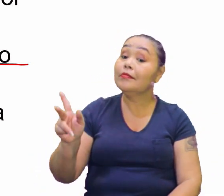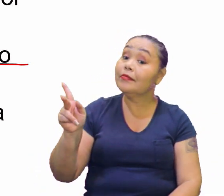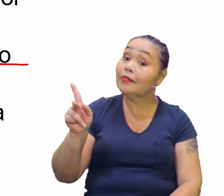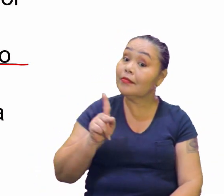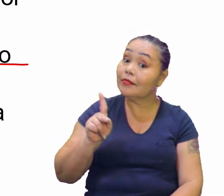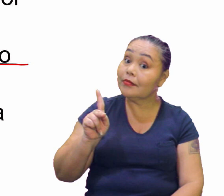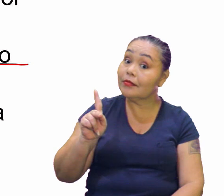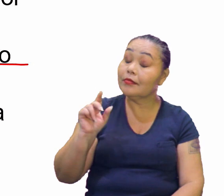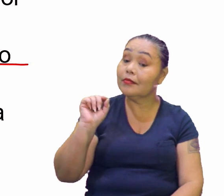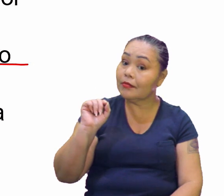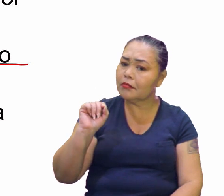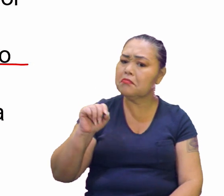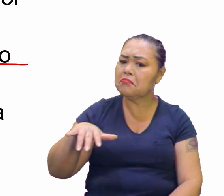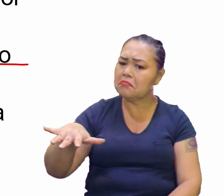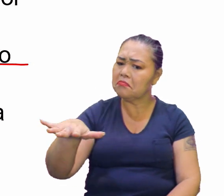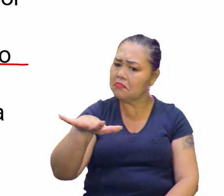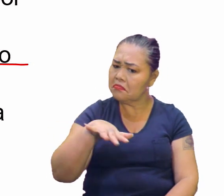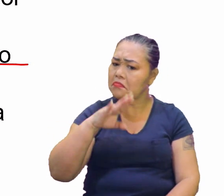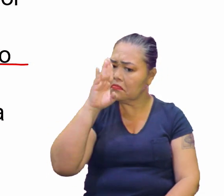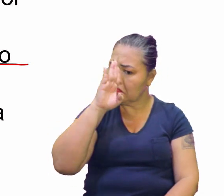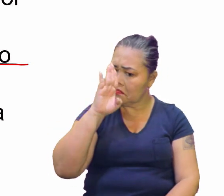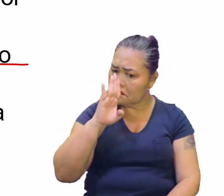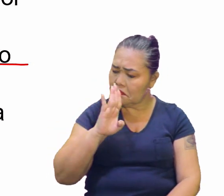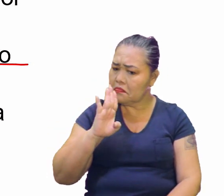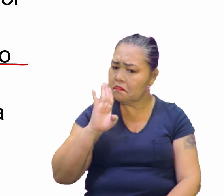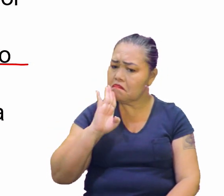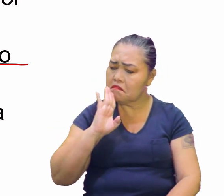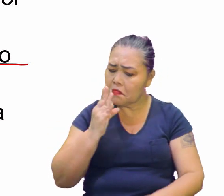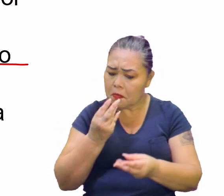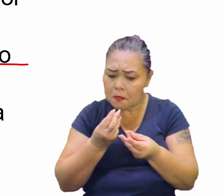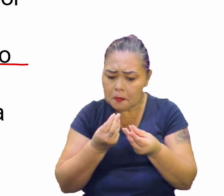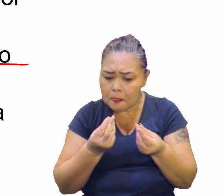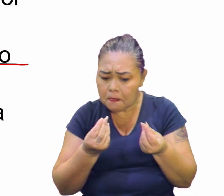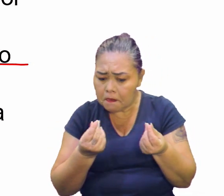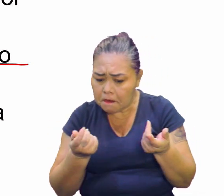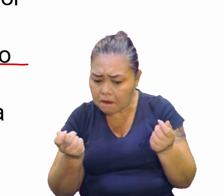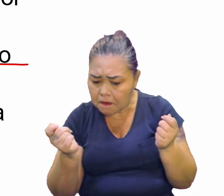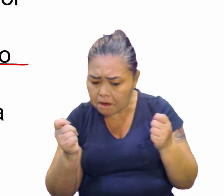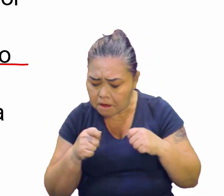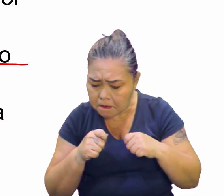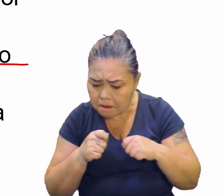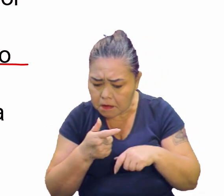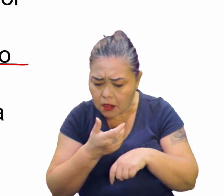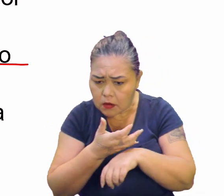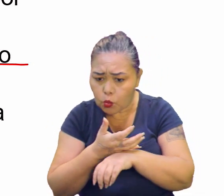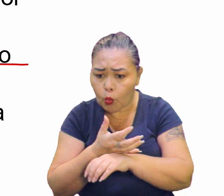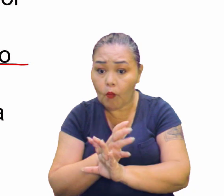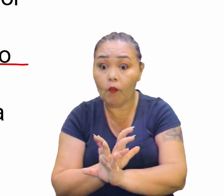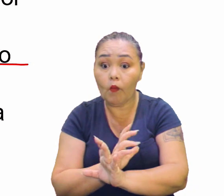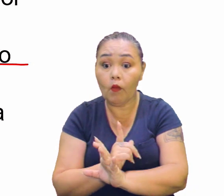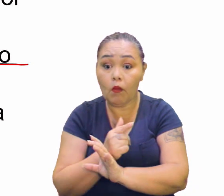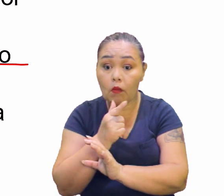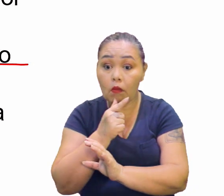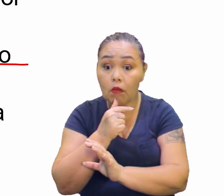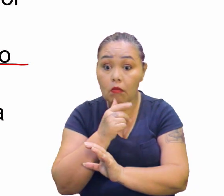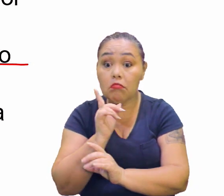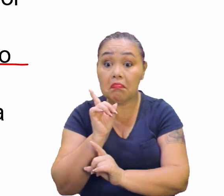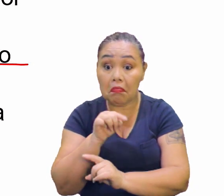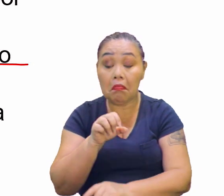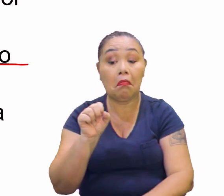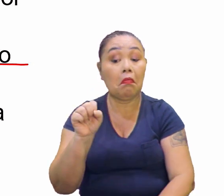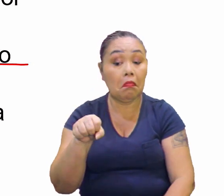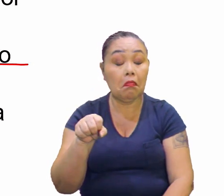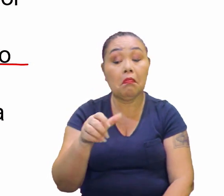Professor, então, quer dizer que tem áreas do Brasil que estão susceptíveis a ser desertos? Sim.